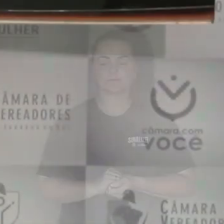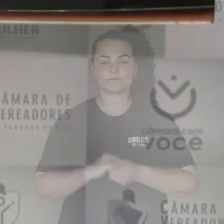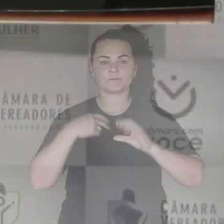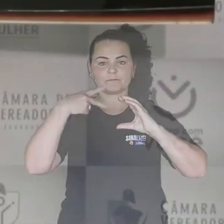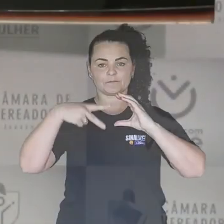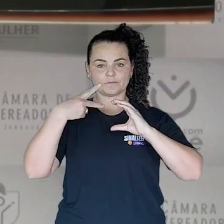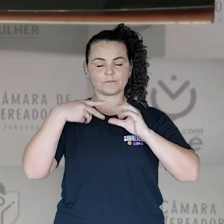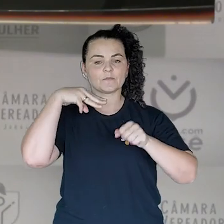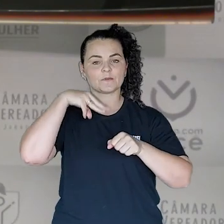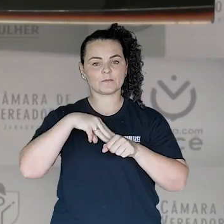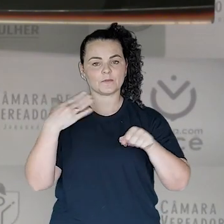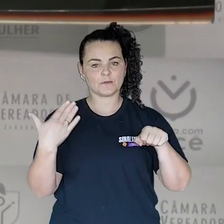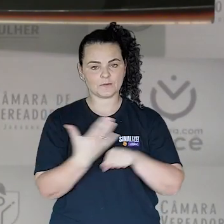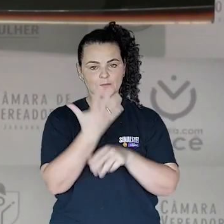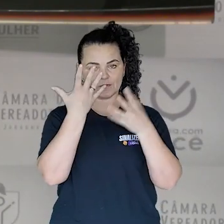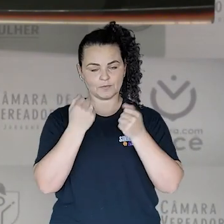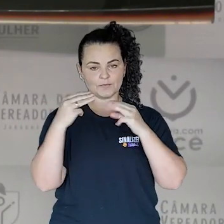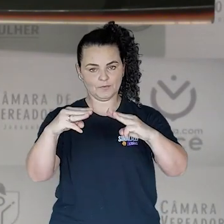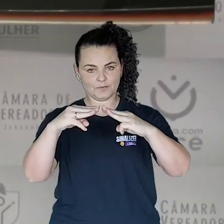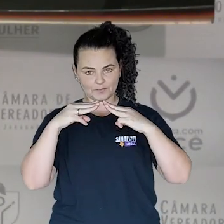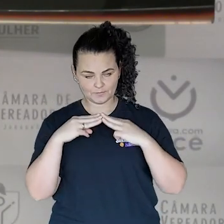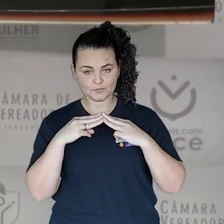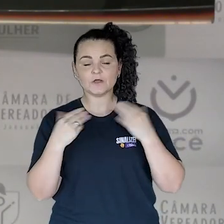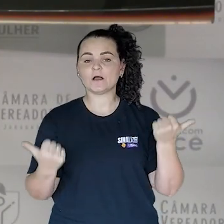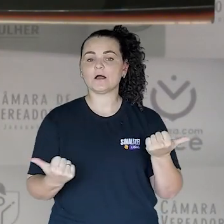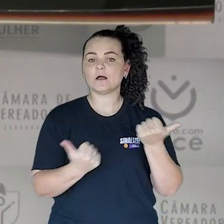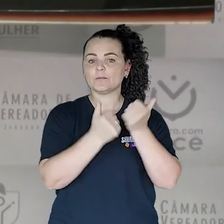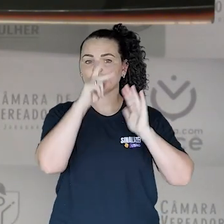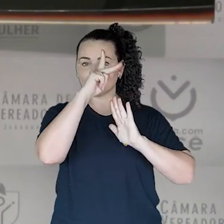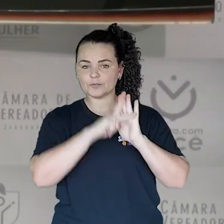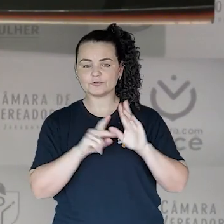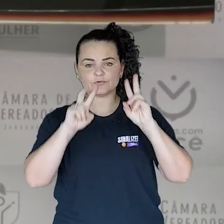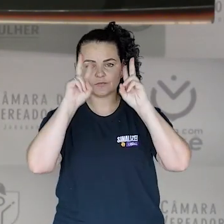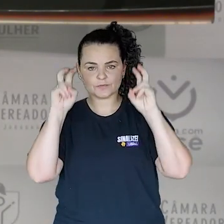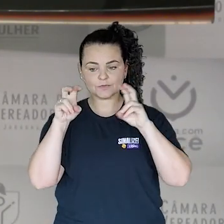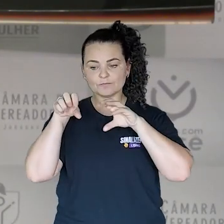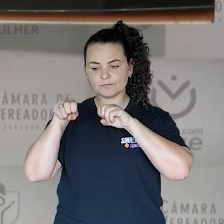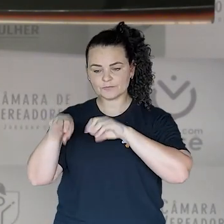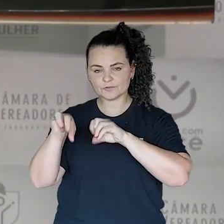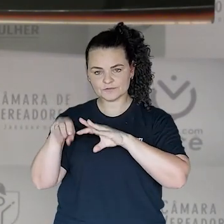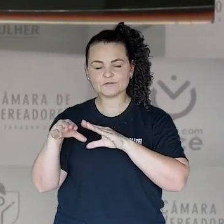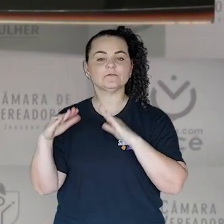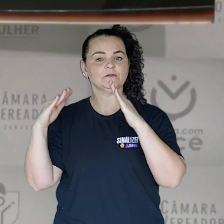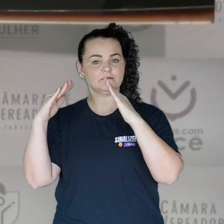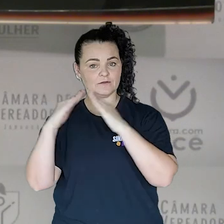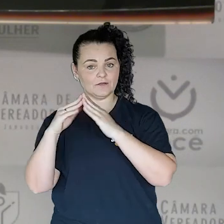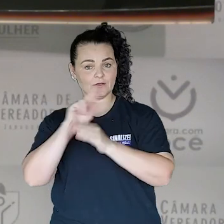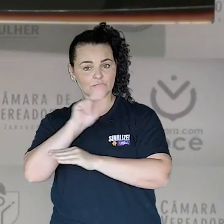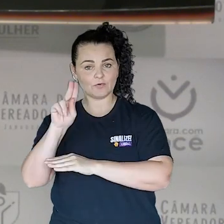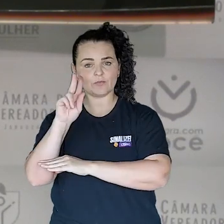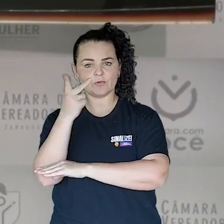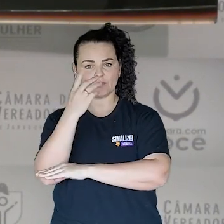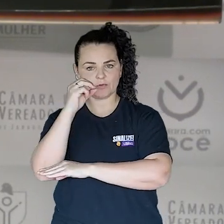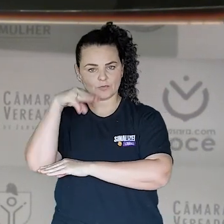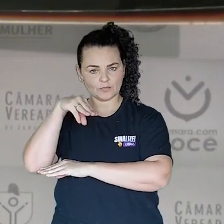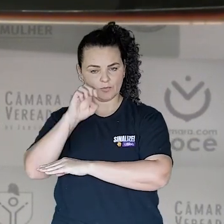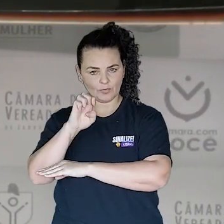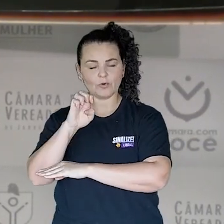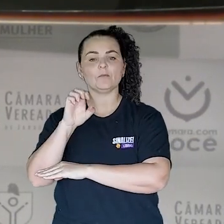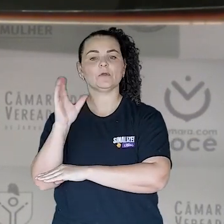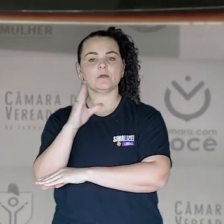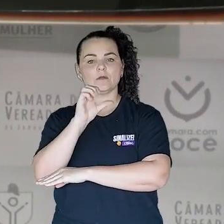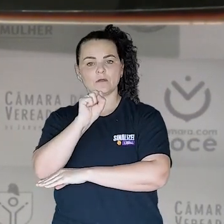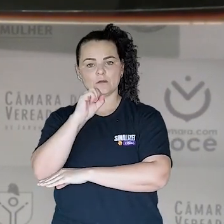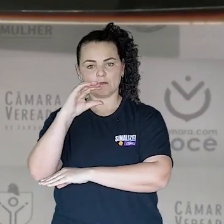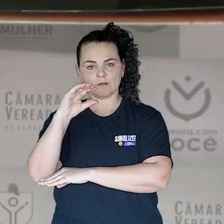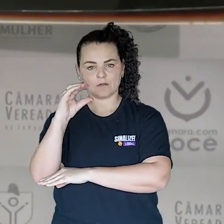a câmara municipal aprovou uma Moção manifestando apoio ao projeto que trata sobre a educação domiciliar também chamado